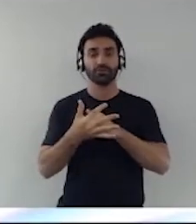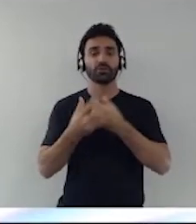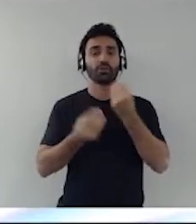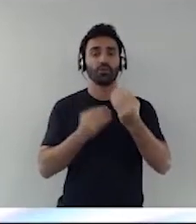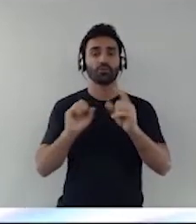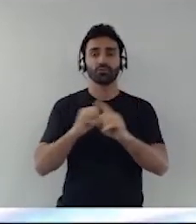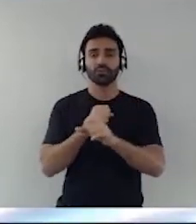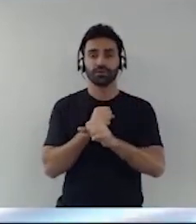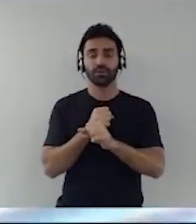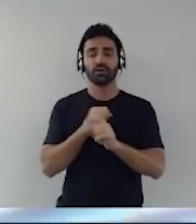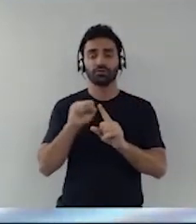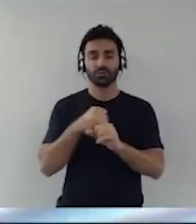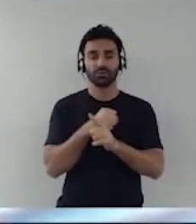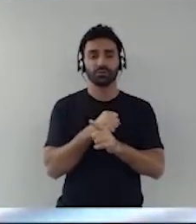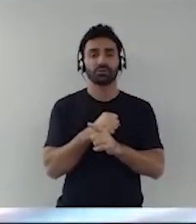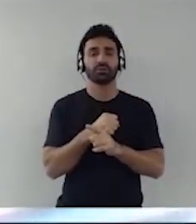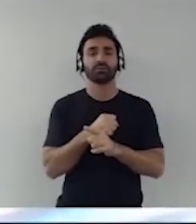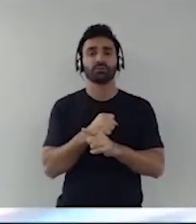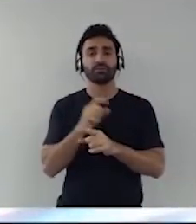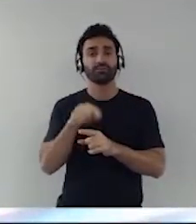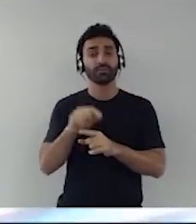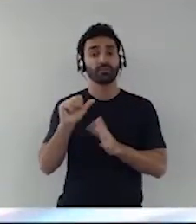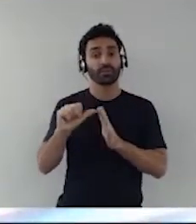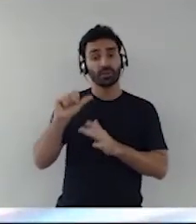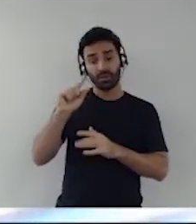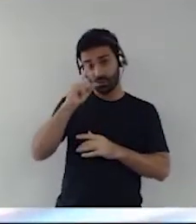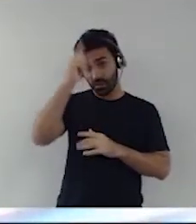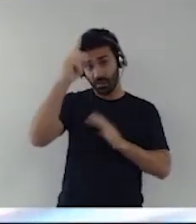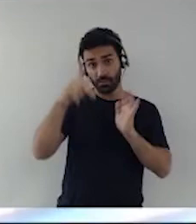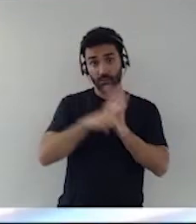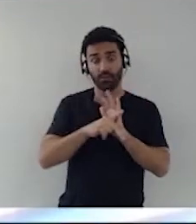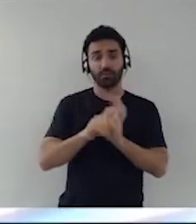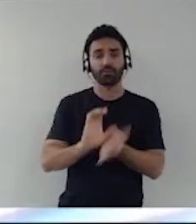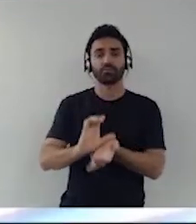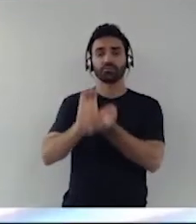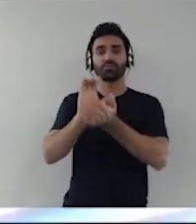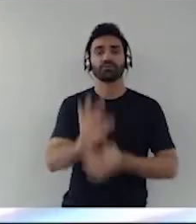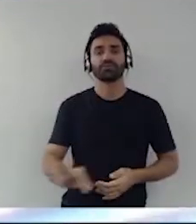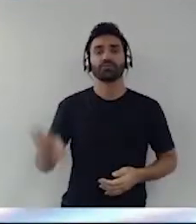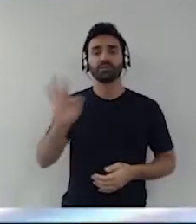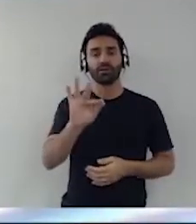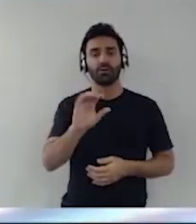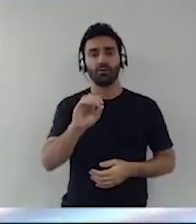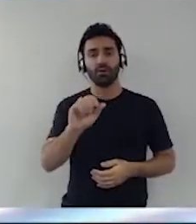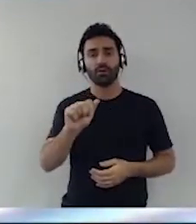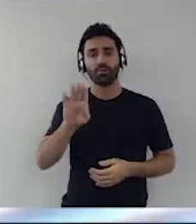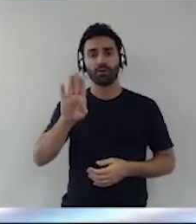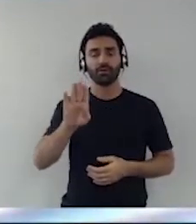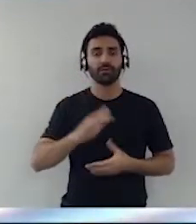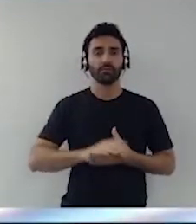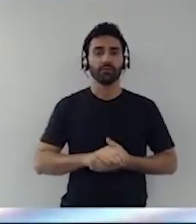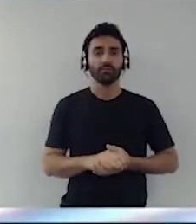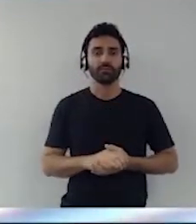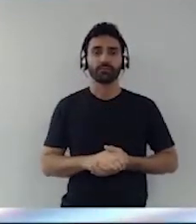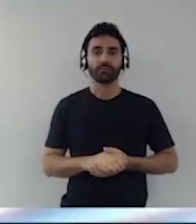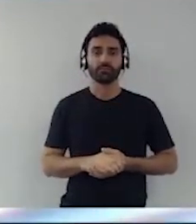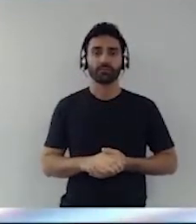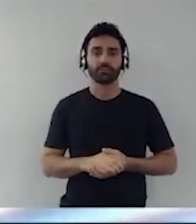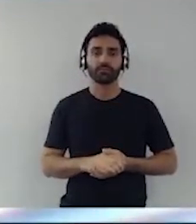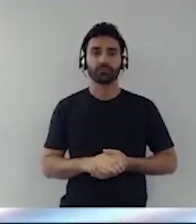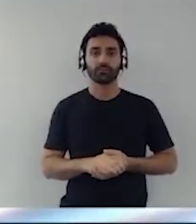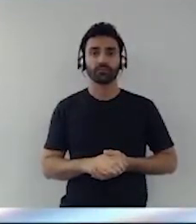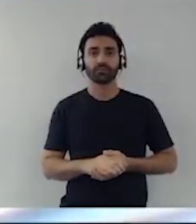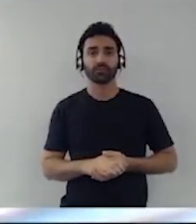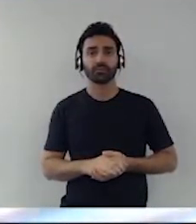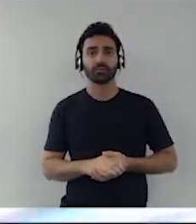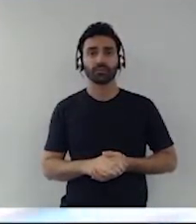sociais da pandemia, uma iniciativa do Conselho Federal da OAB, nessa mesa em que o